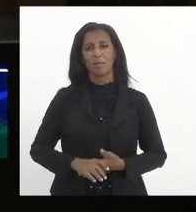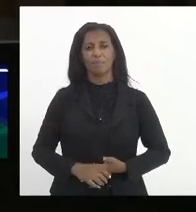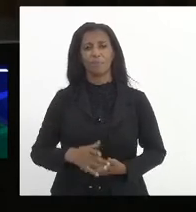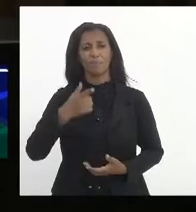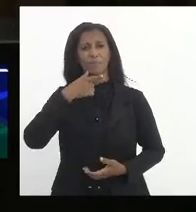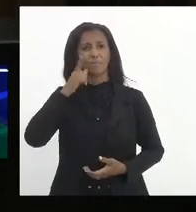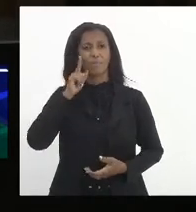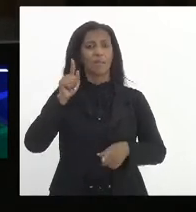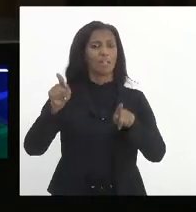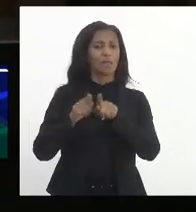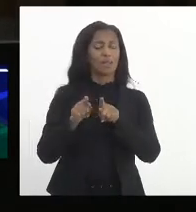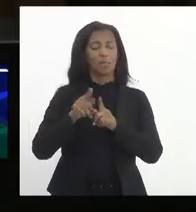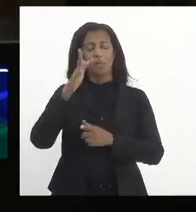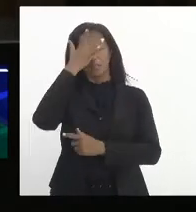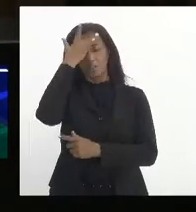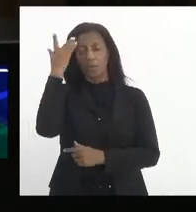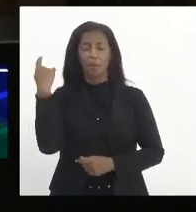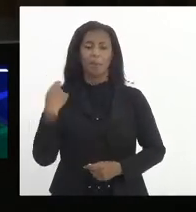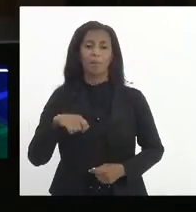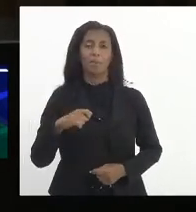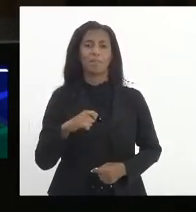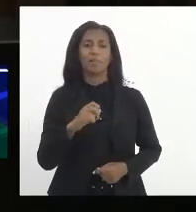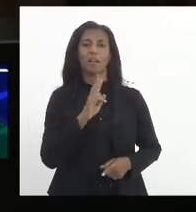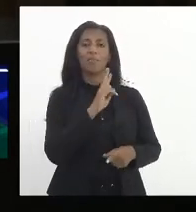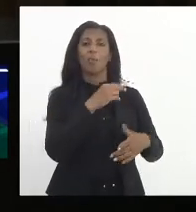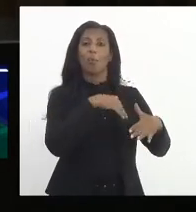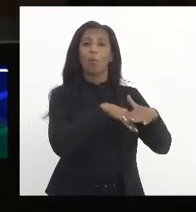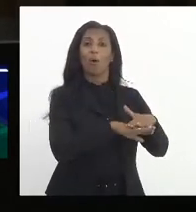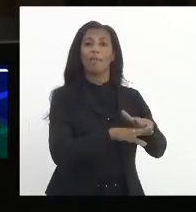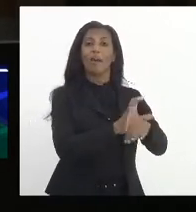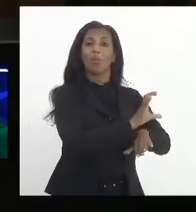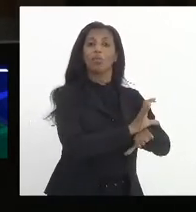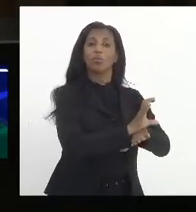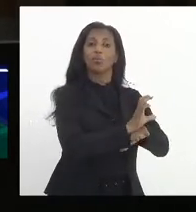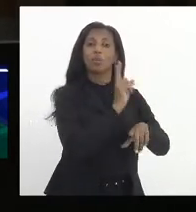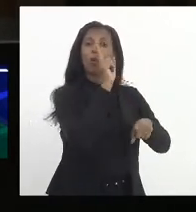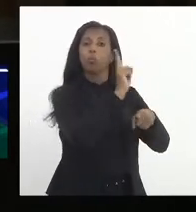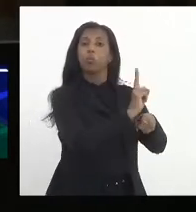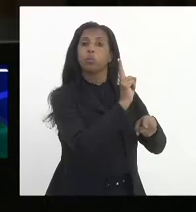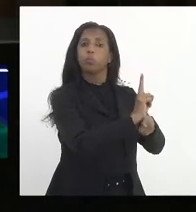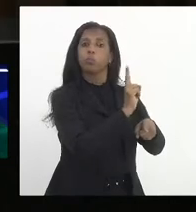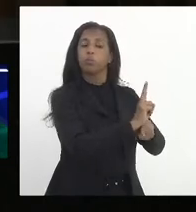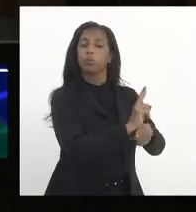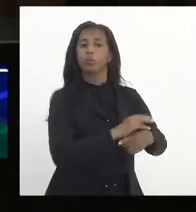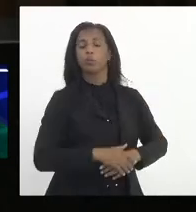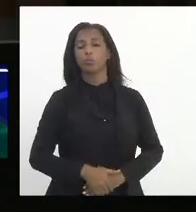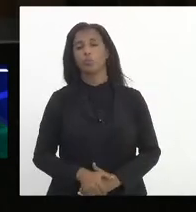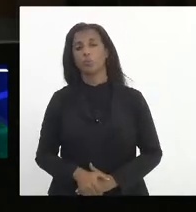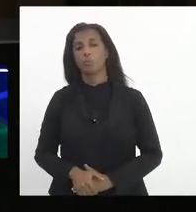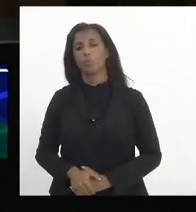daqueles que deveriam guardar a constituição muito menos esses